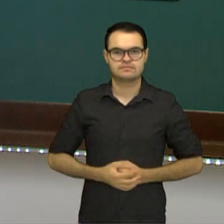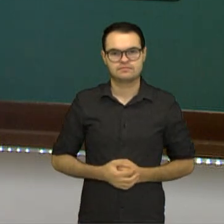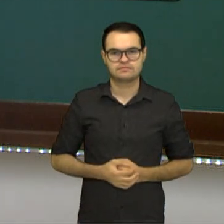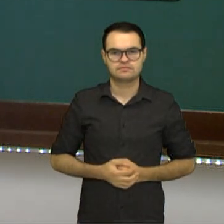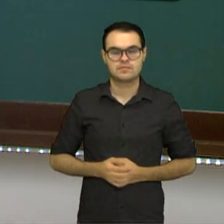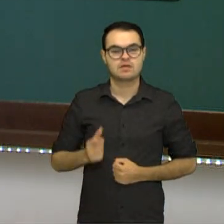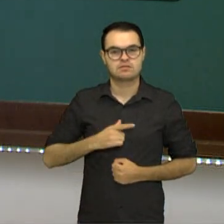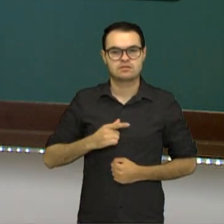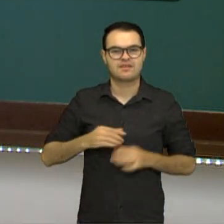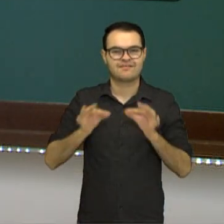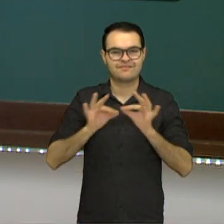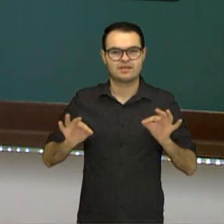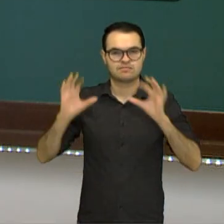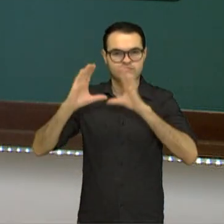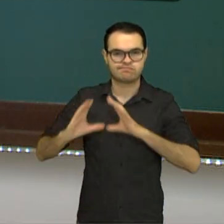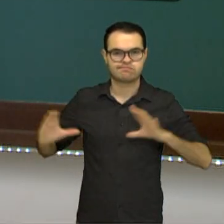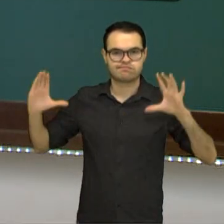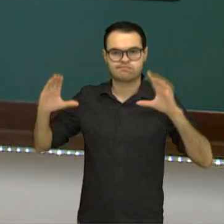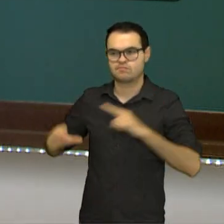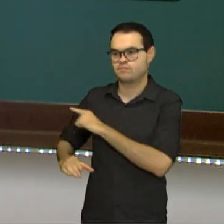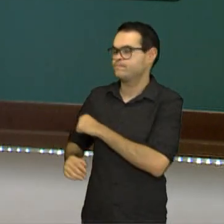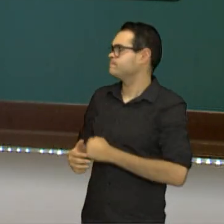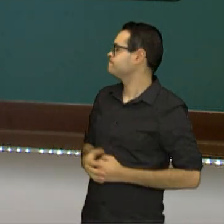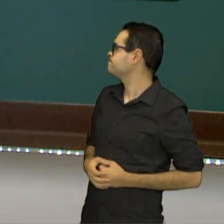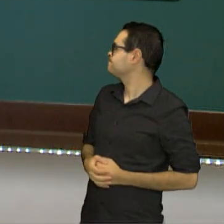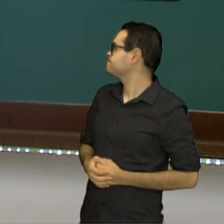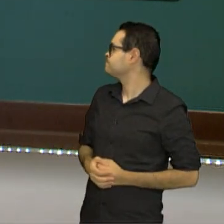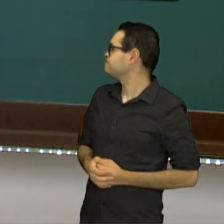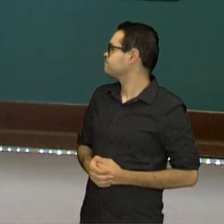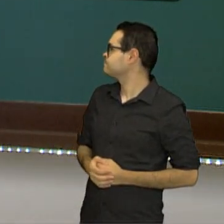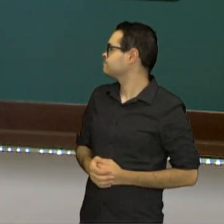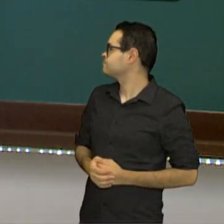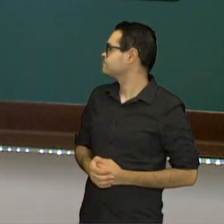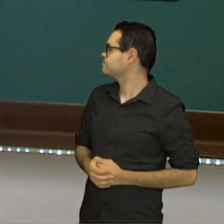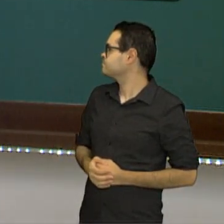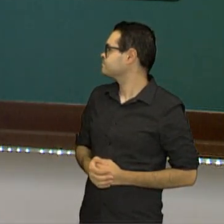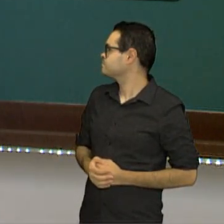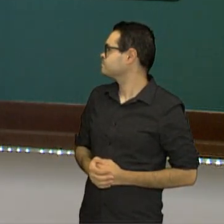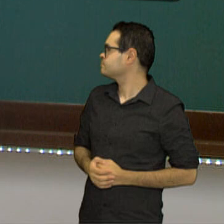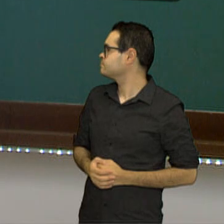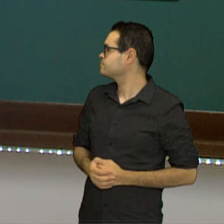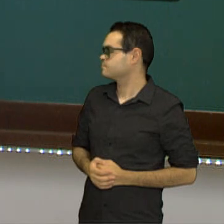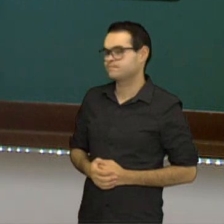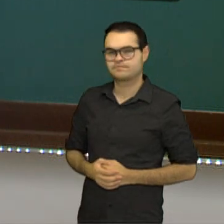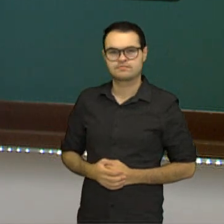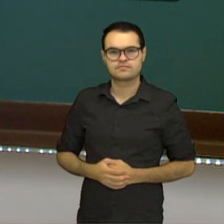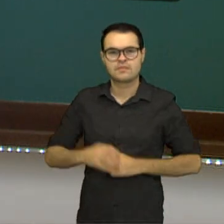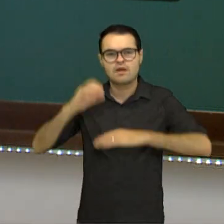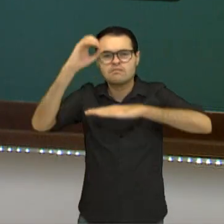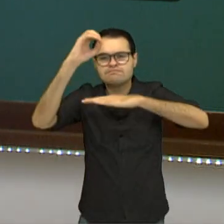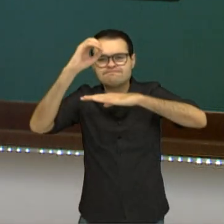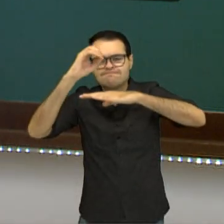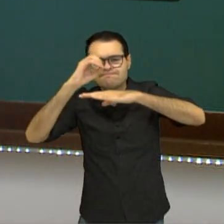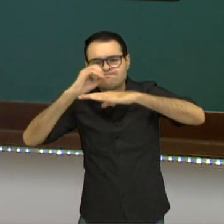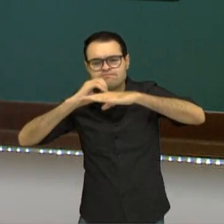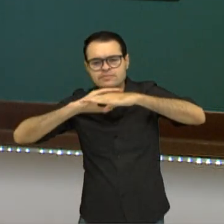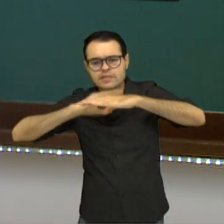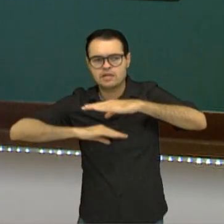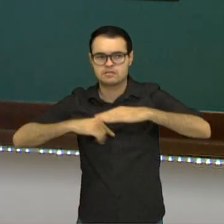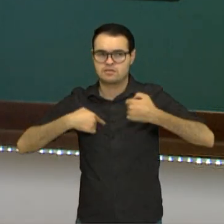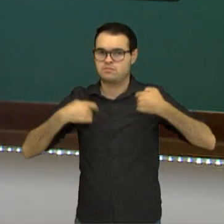Eu tenho a seguinte frase aqui. It's getting late, I must go. Está ficando tarde, eu devo